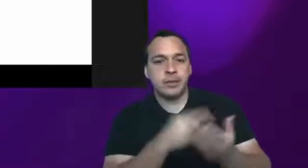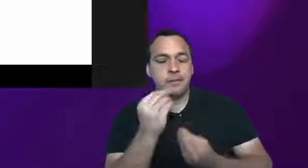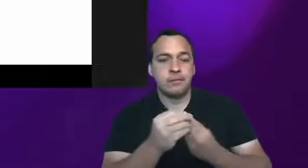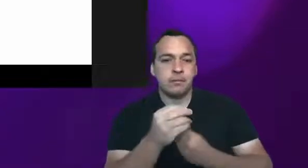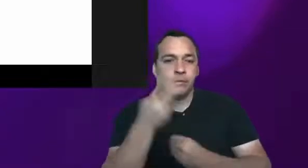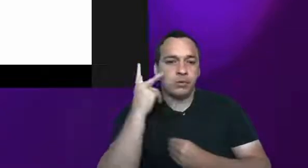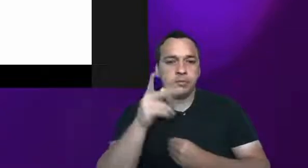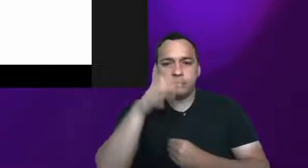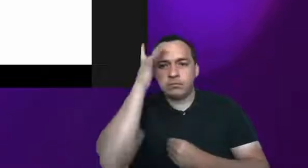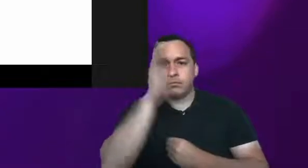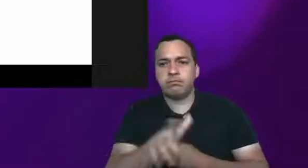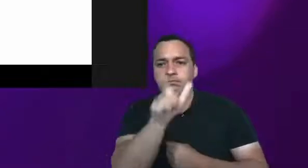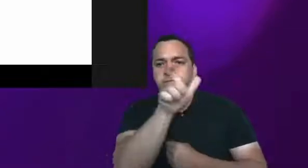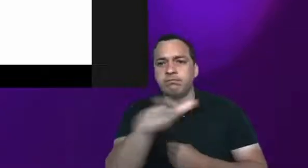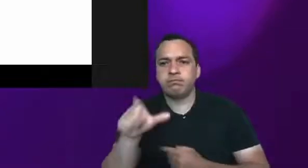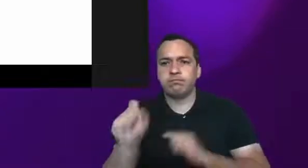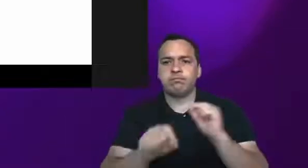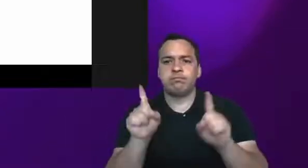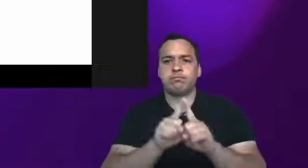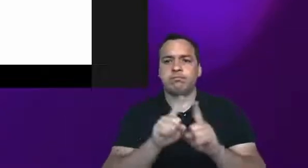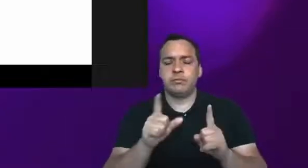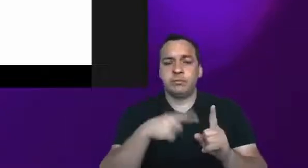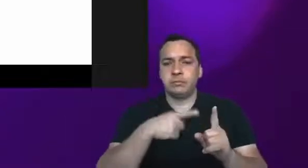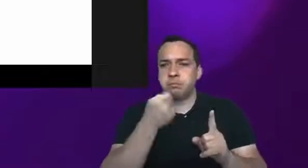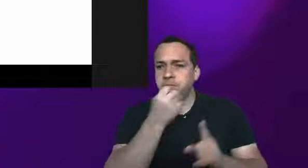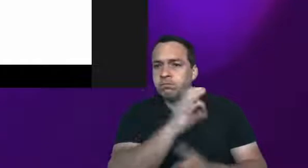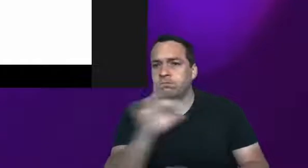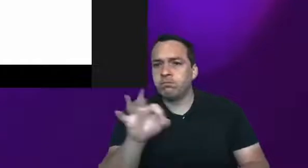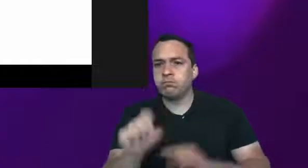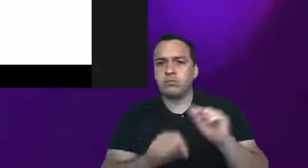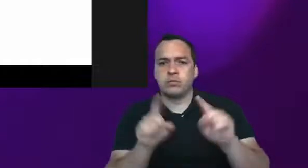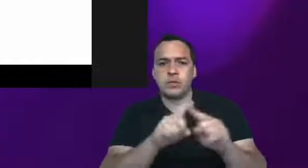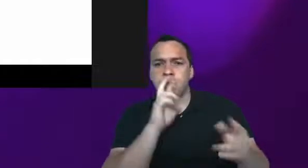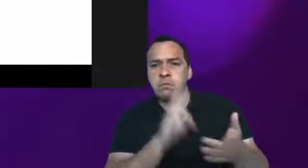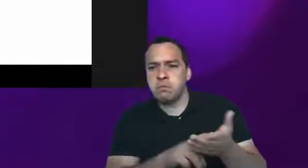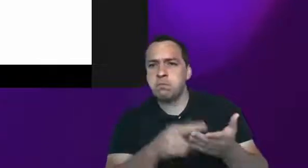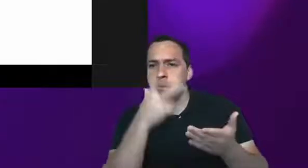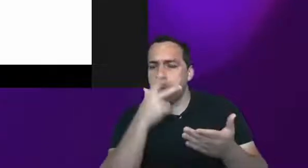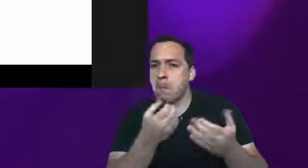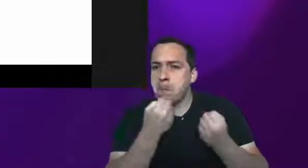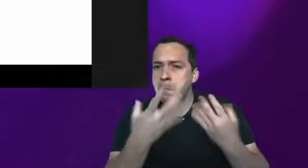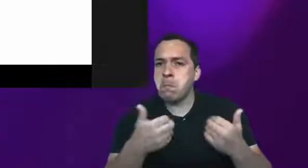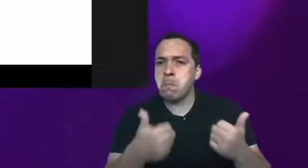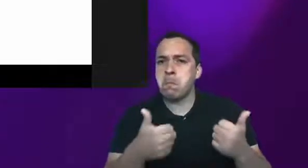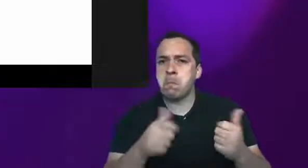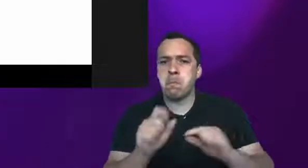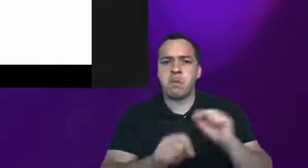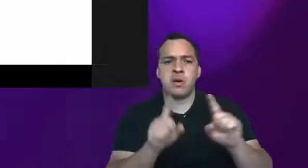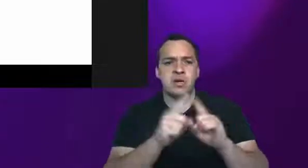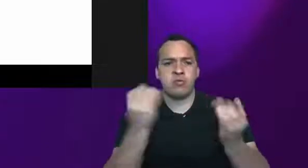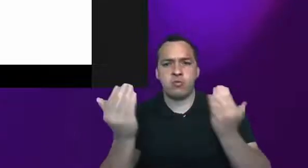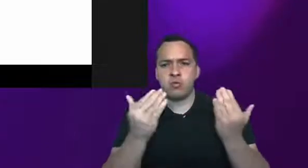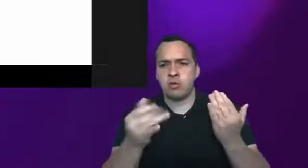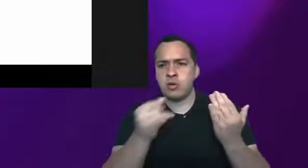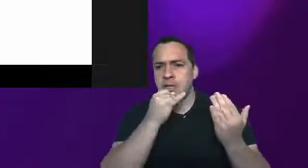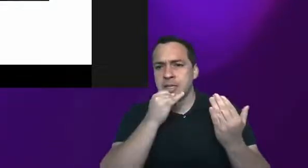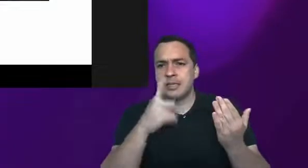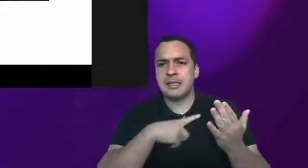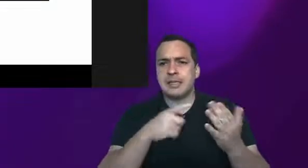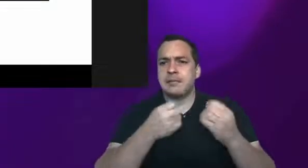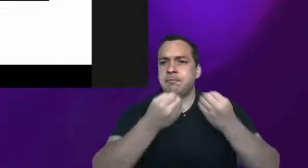neste contexto é bastante bom. Nós temos resultados razoáveis no contexto de uma doença metastática hoje em